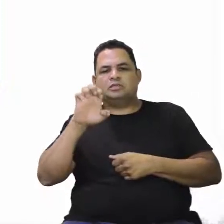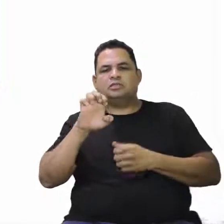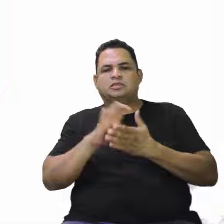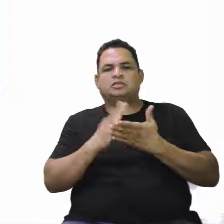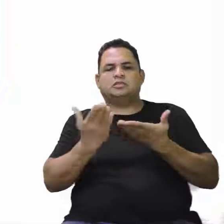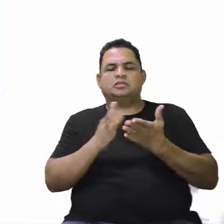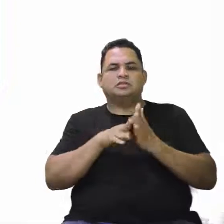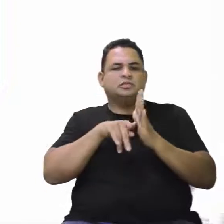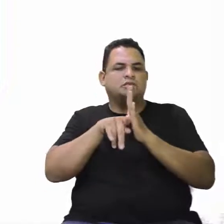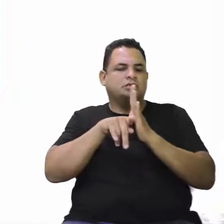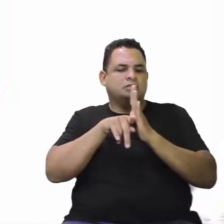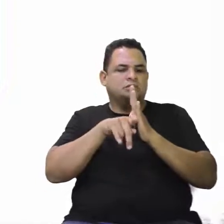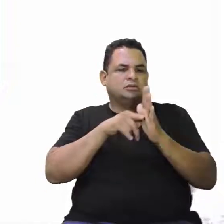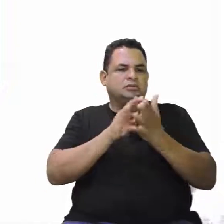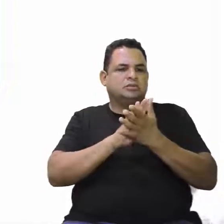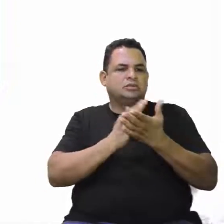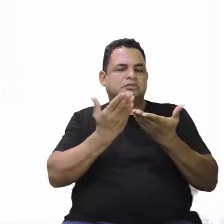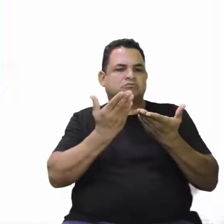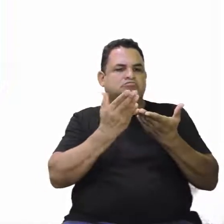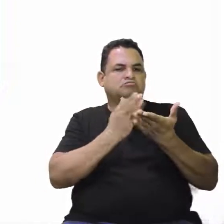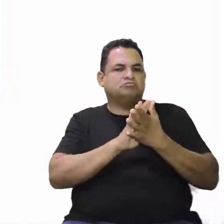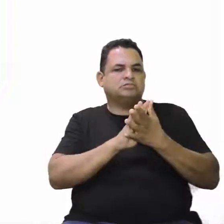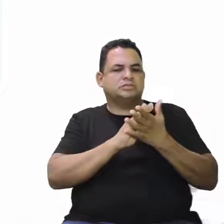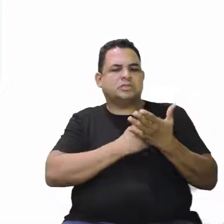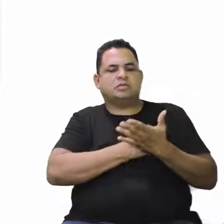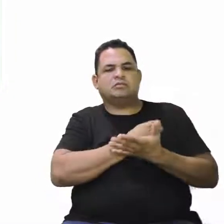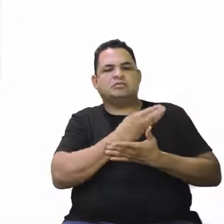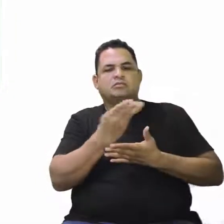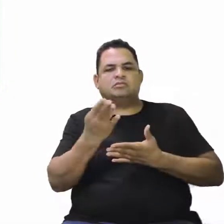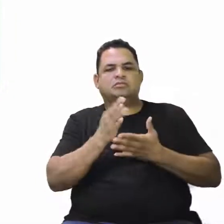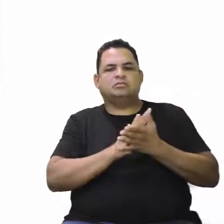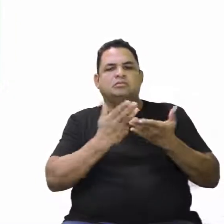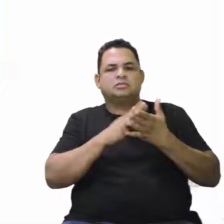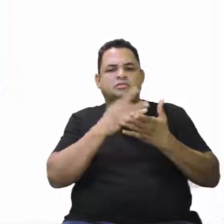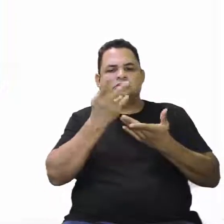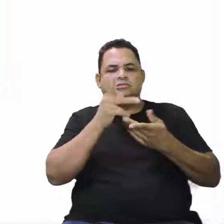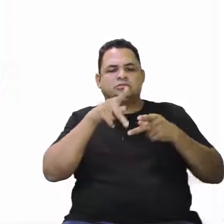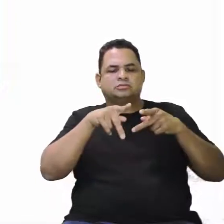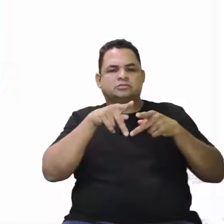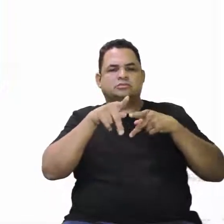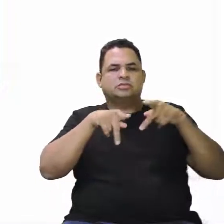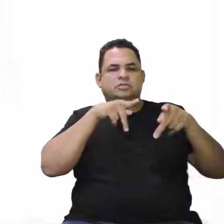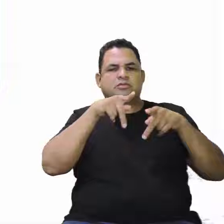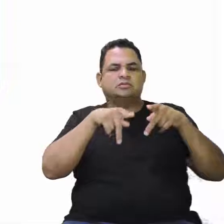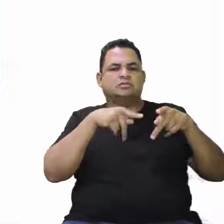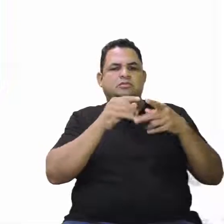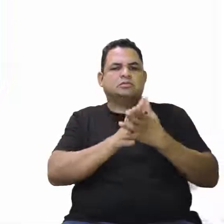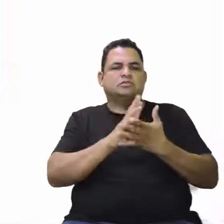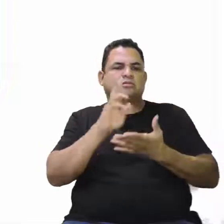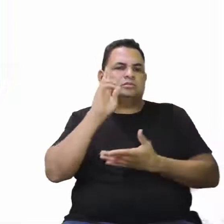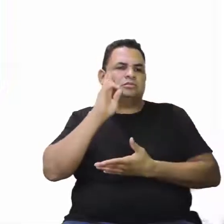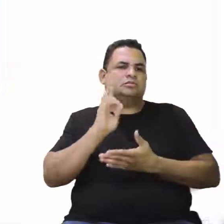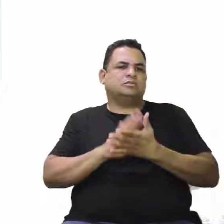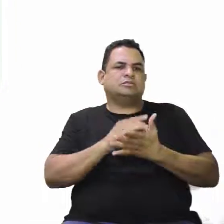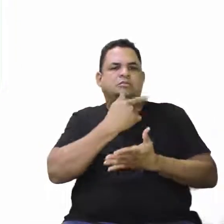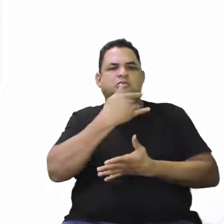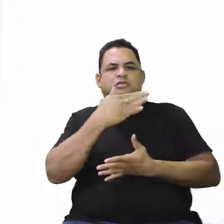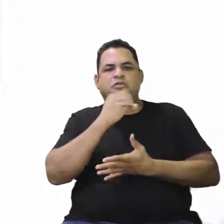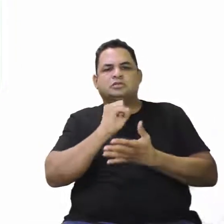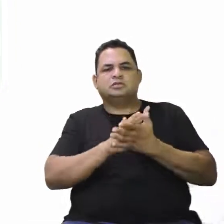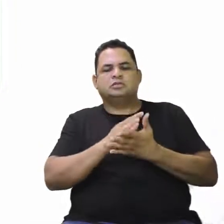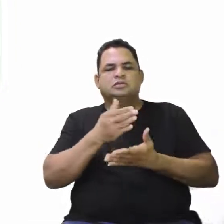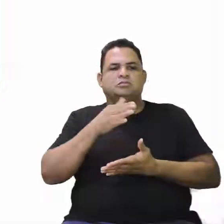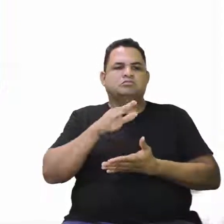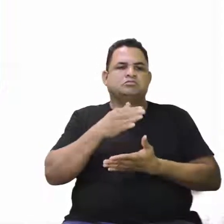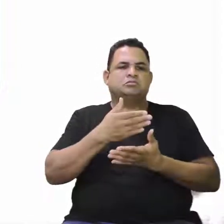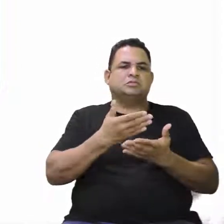essa pesquisa de levantamento da população de Rondônia, em 2021, a gente já tem aproximadamente